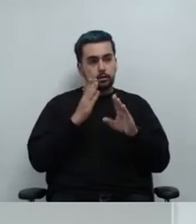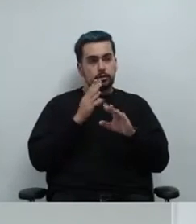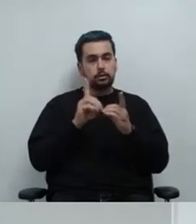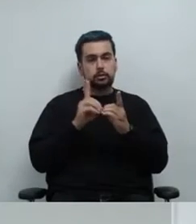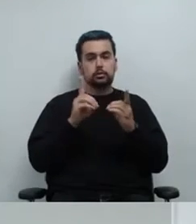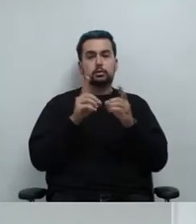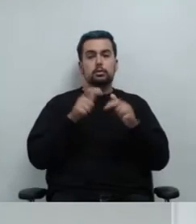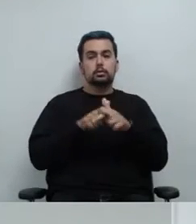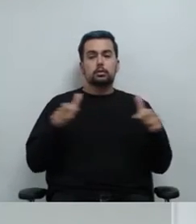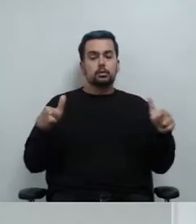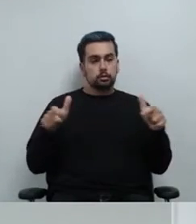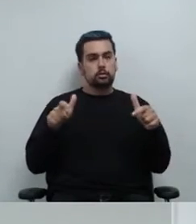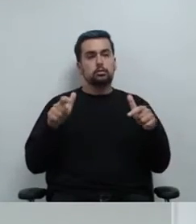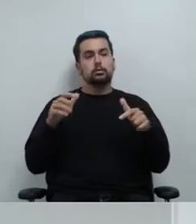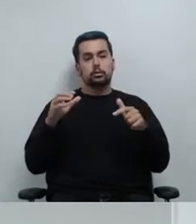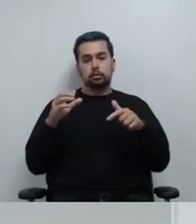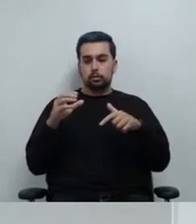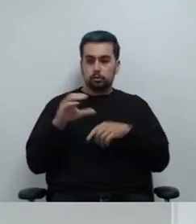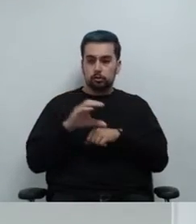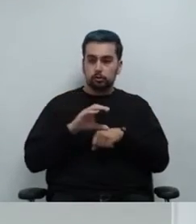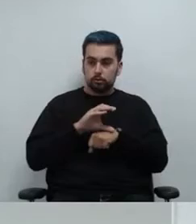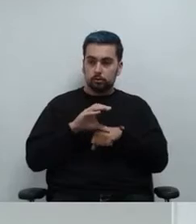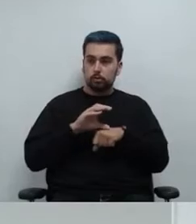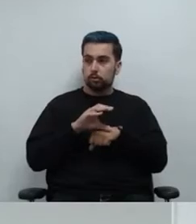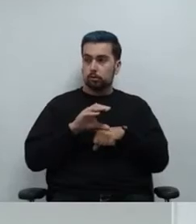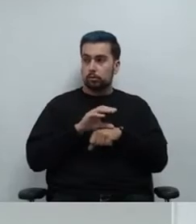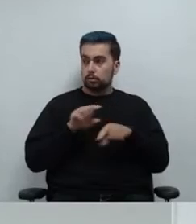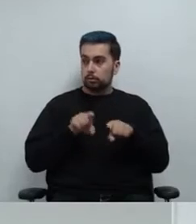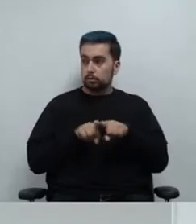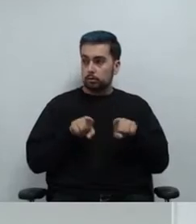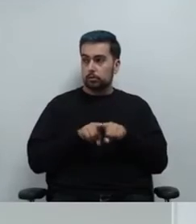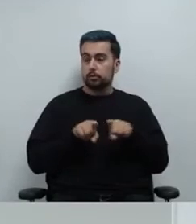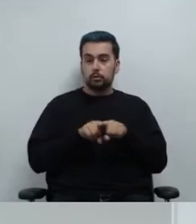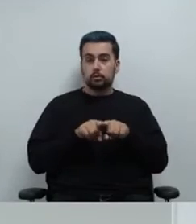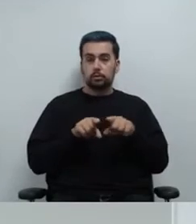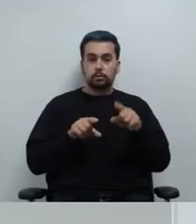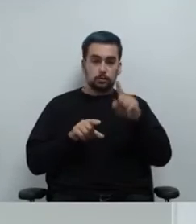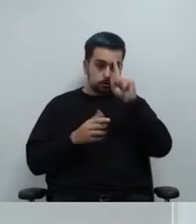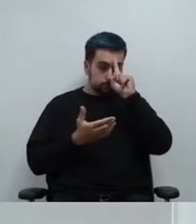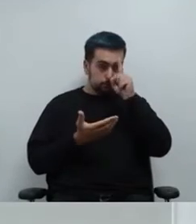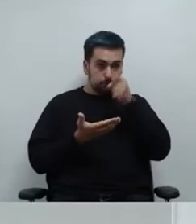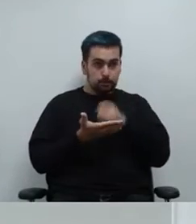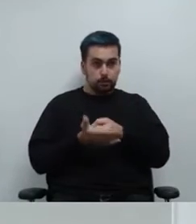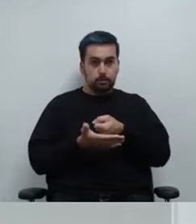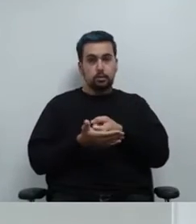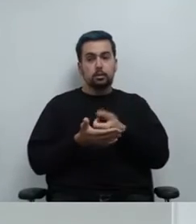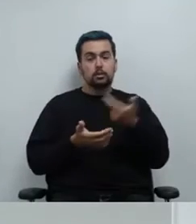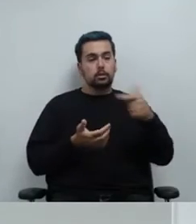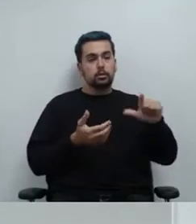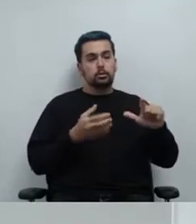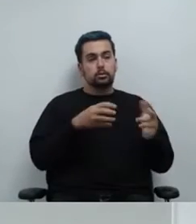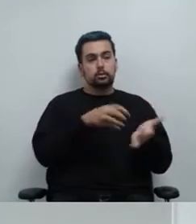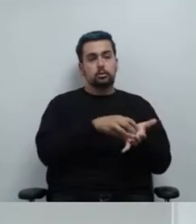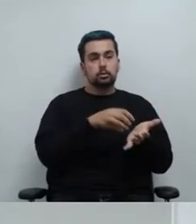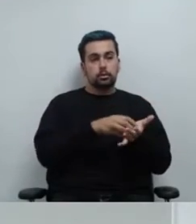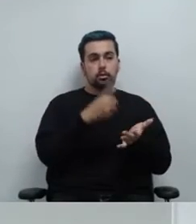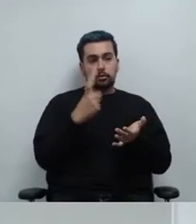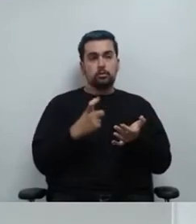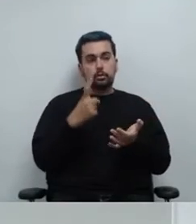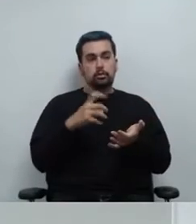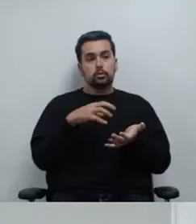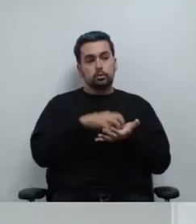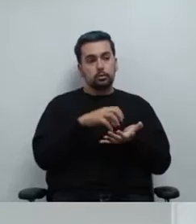nessa expansão institucional. Também não contrapondo demandas de outros núcleos, eu relembro que o NUDI é o único núcleo